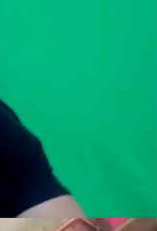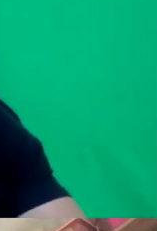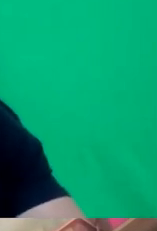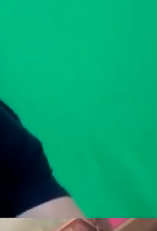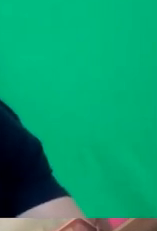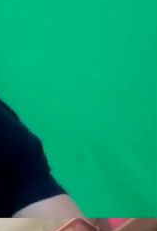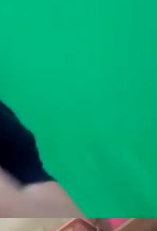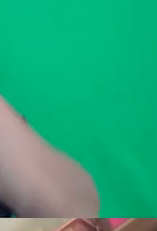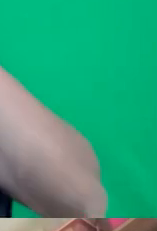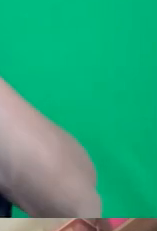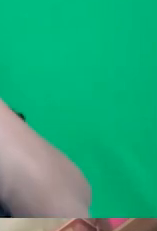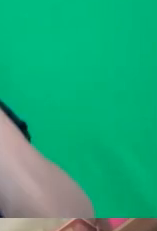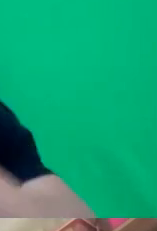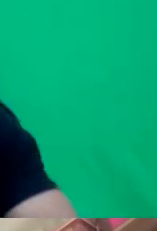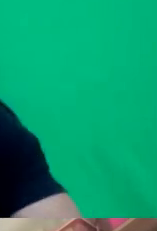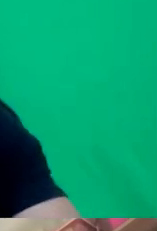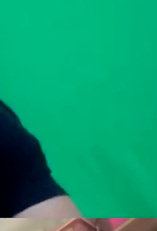muito bom.